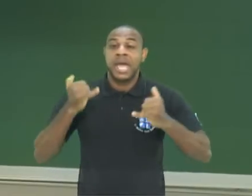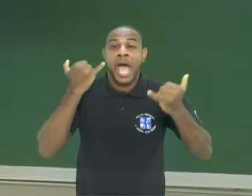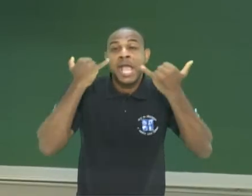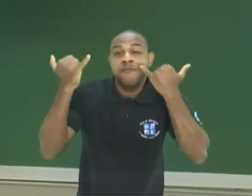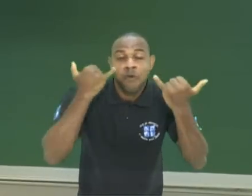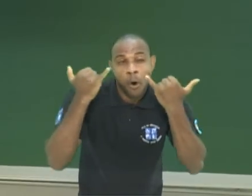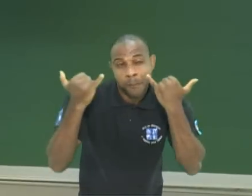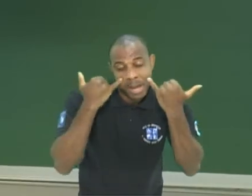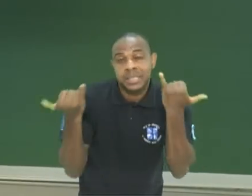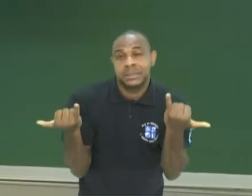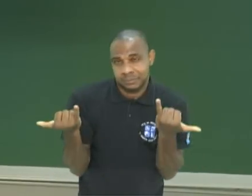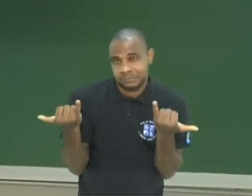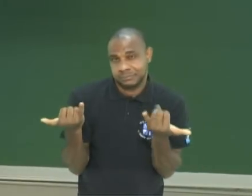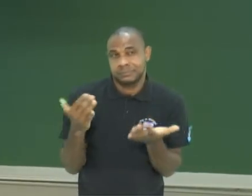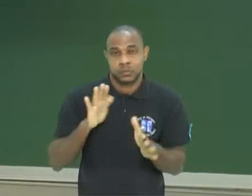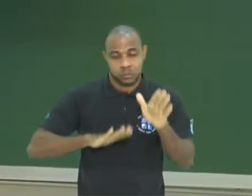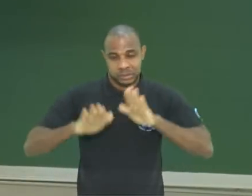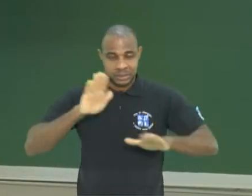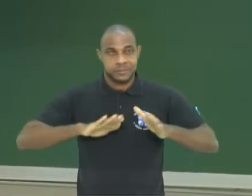não desinformação.